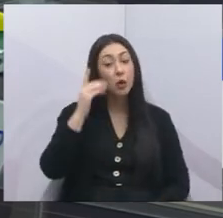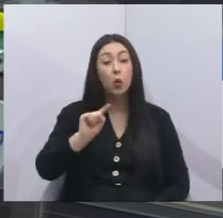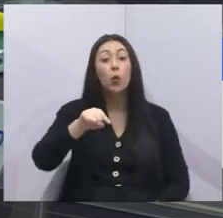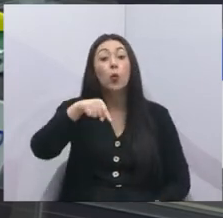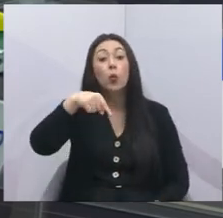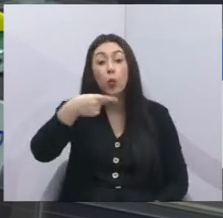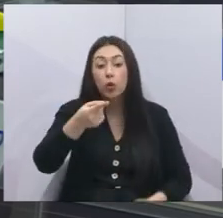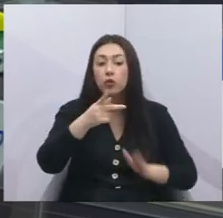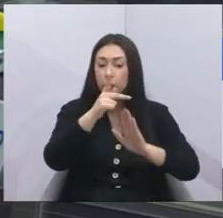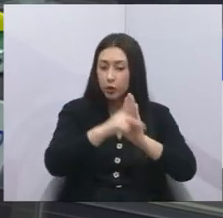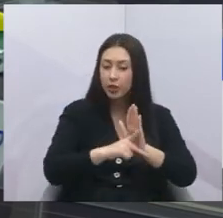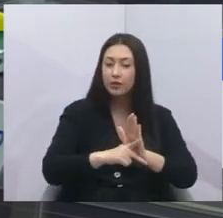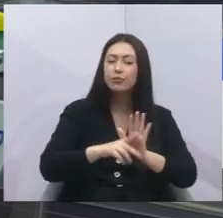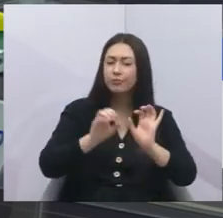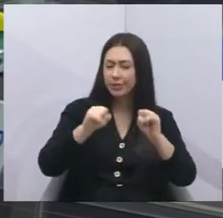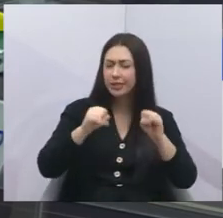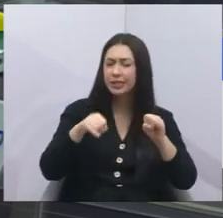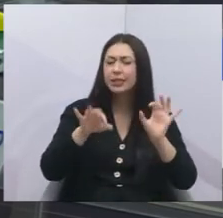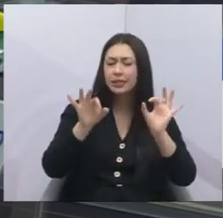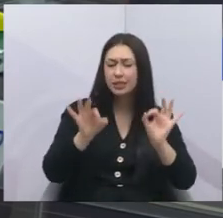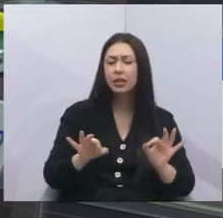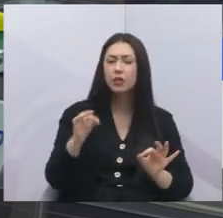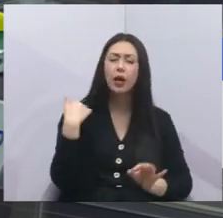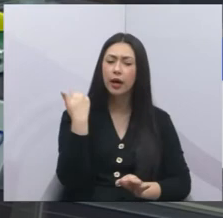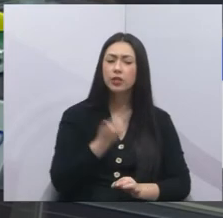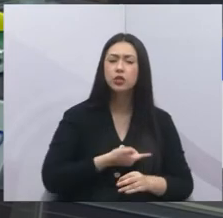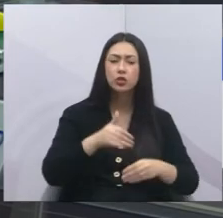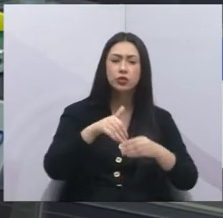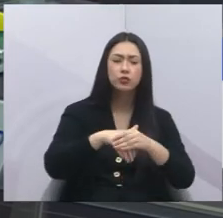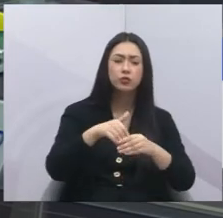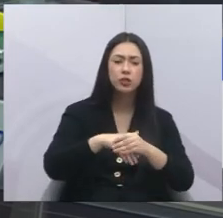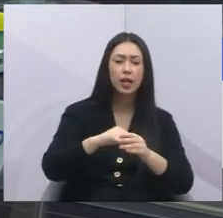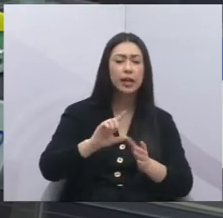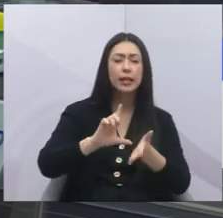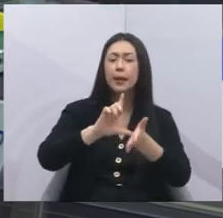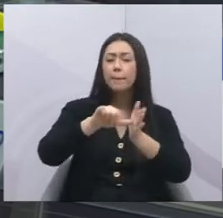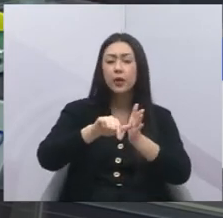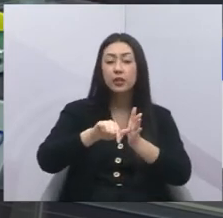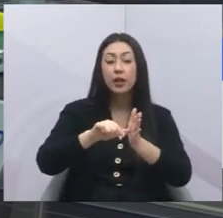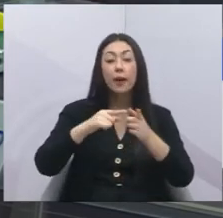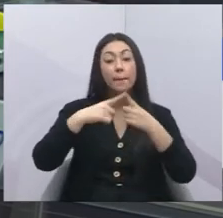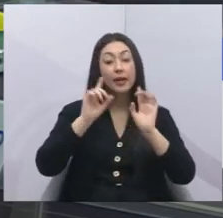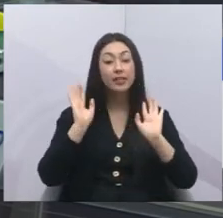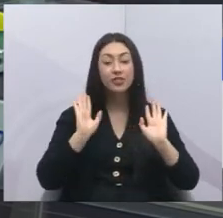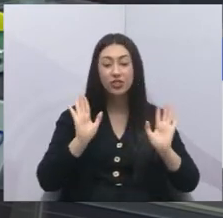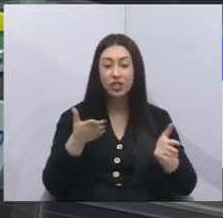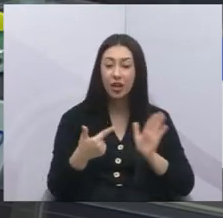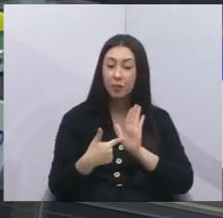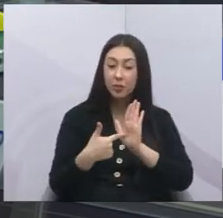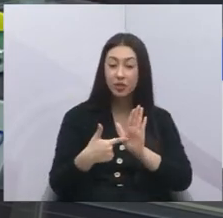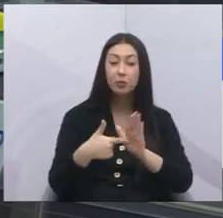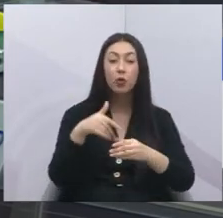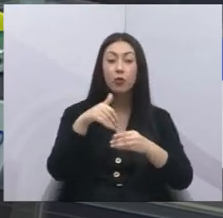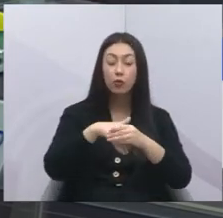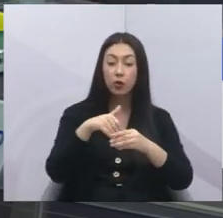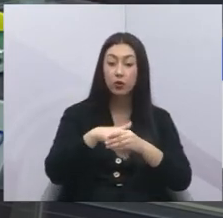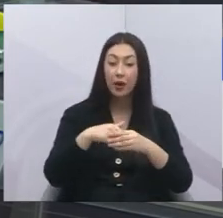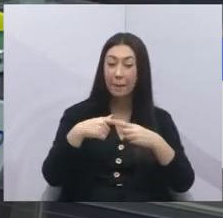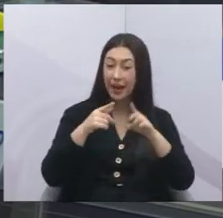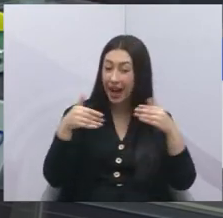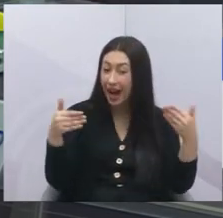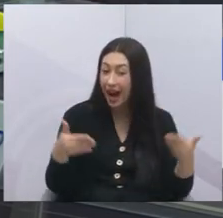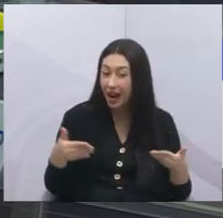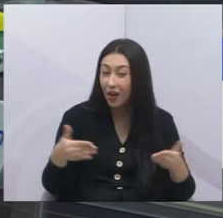sim, fala da perturbação do sossego e nós vamos votar em segunda discussão. E nós já antecipamos aqui o voto favorável, mas